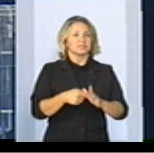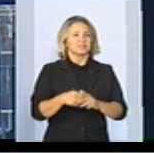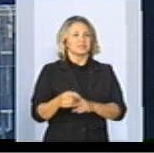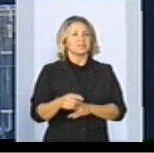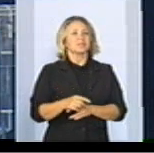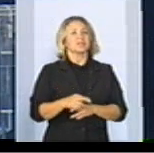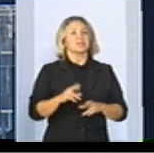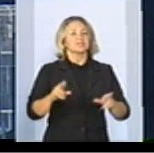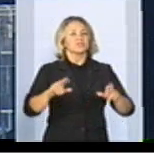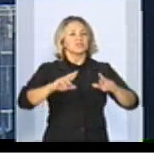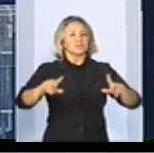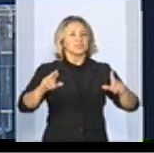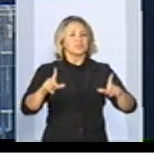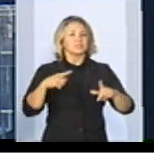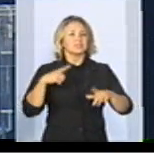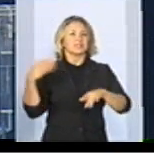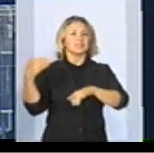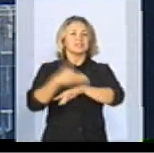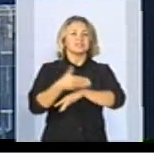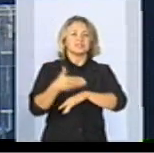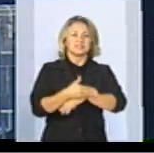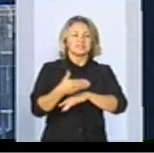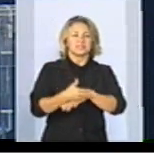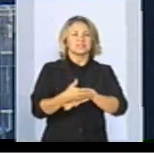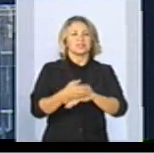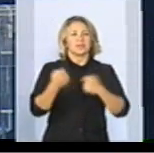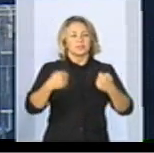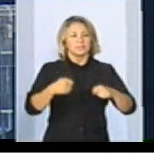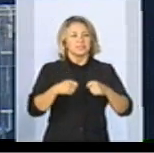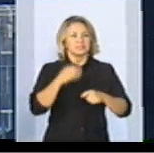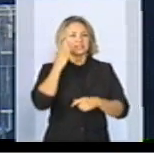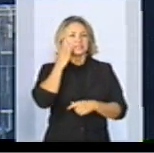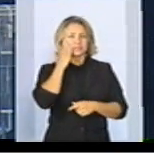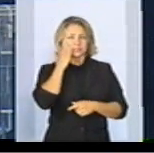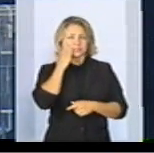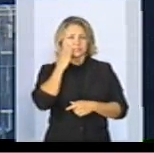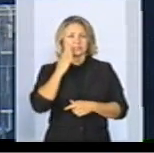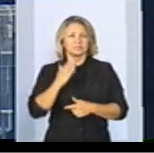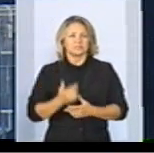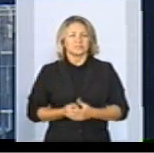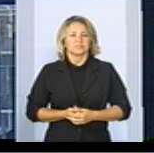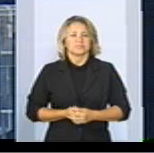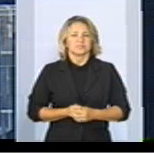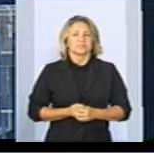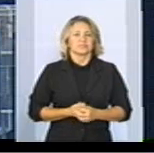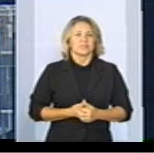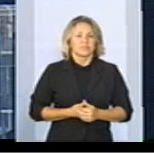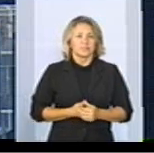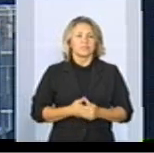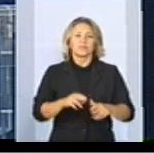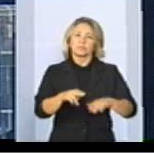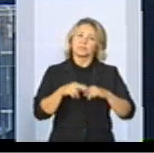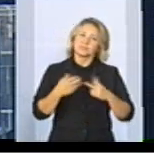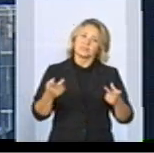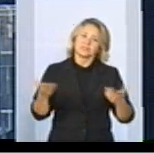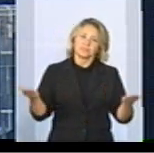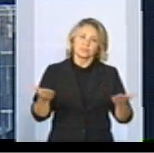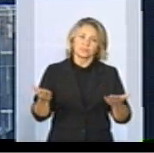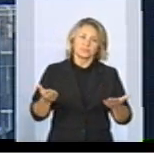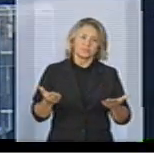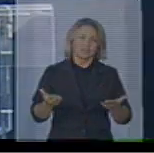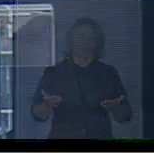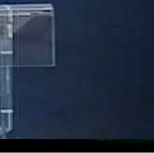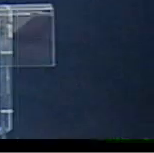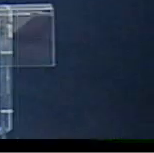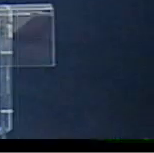barreiras à entrada. Nesse sentido, é preciso olhar o mercado audiovisual como um todo, e por isso... O artigo 5º